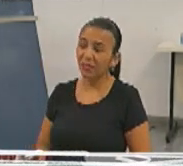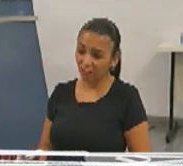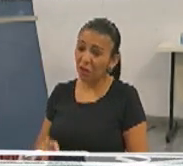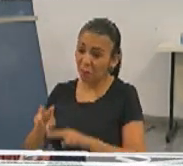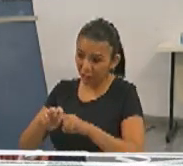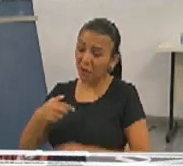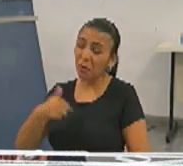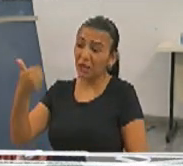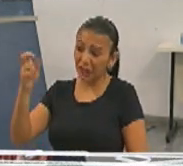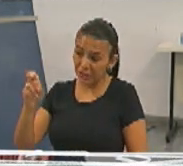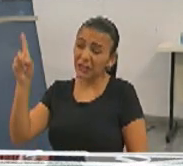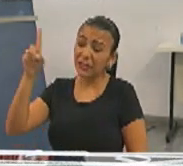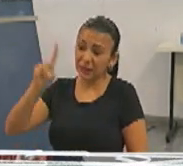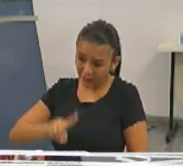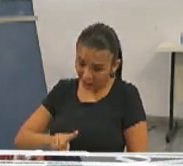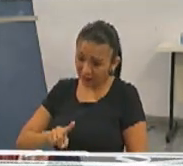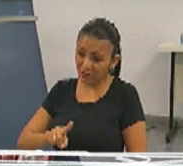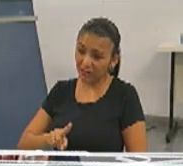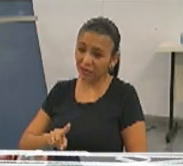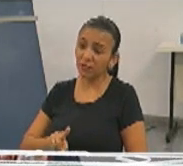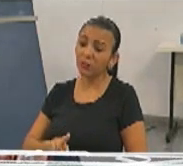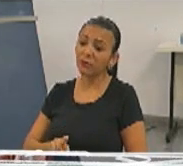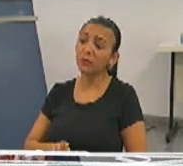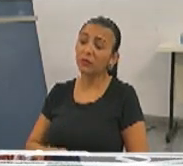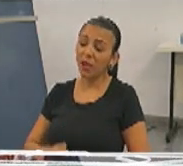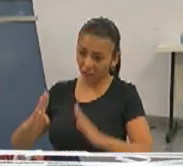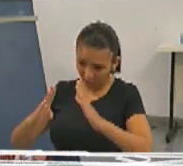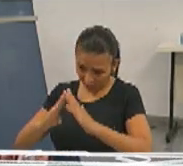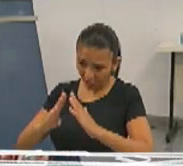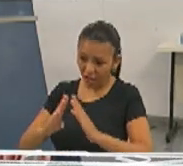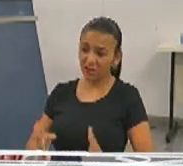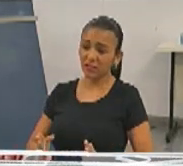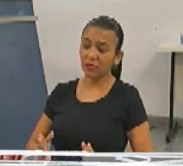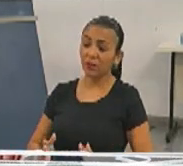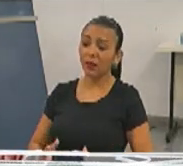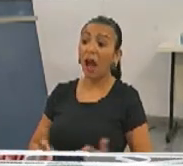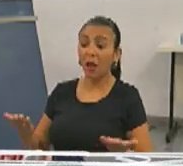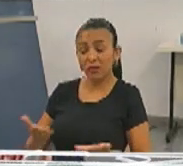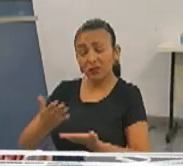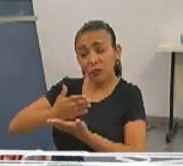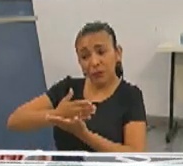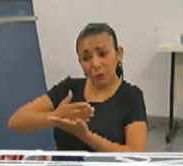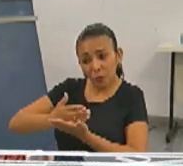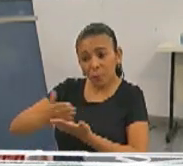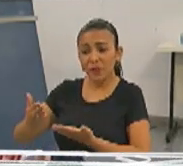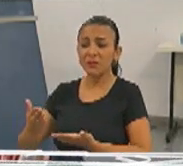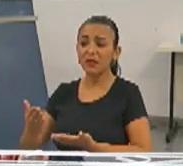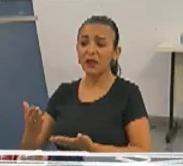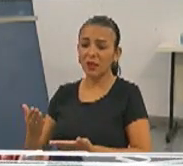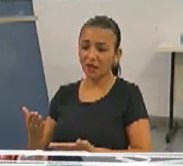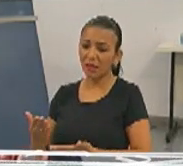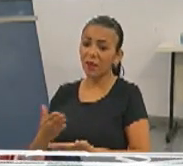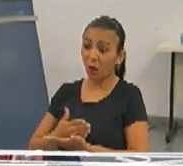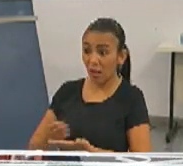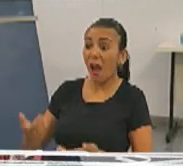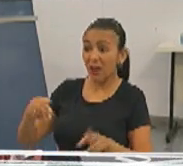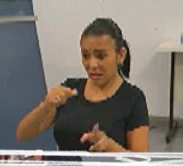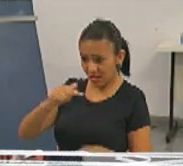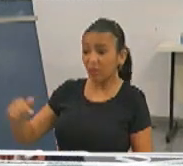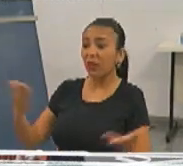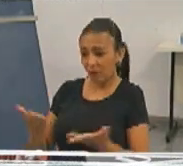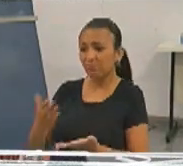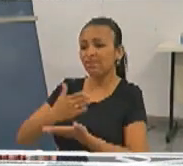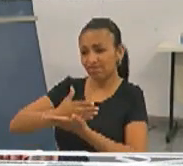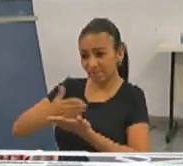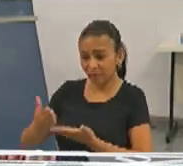dias em repouso e comecei a vir para a campanha essa semana.